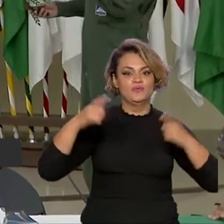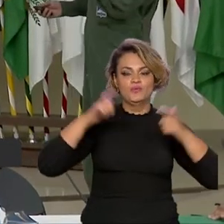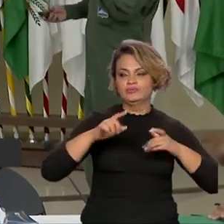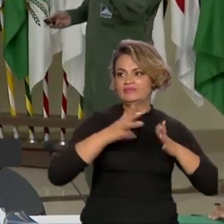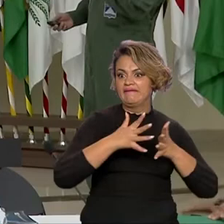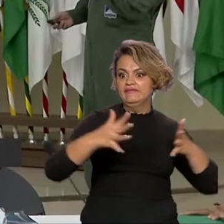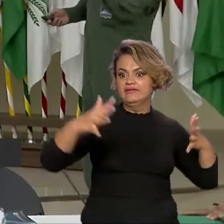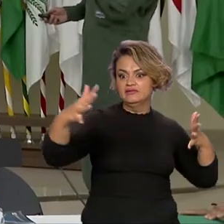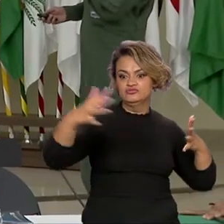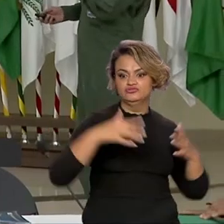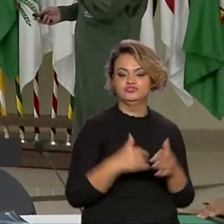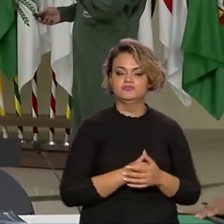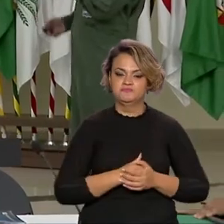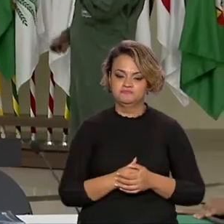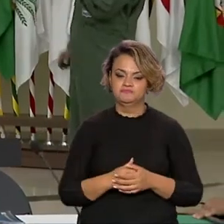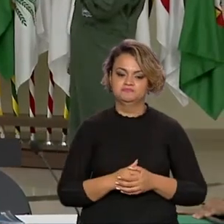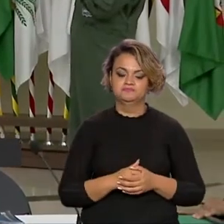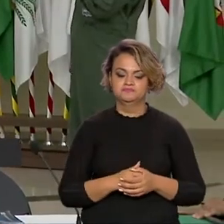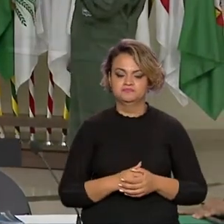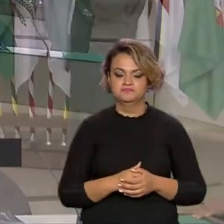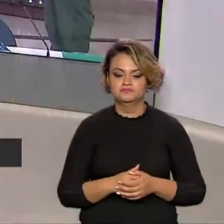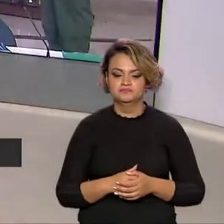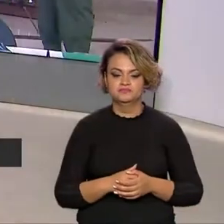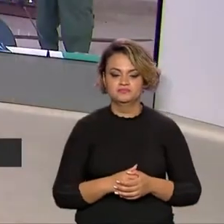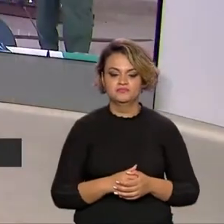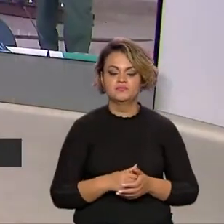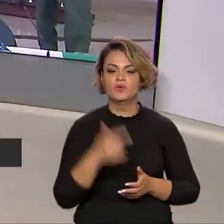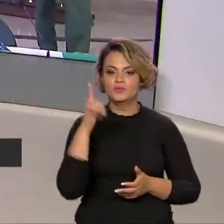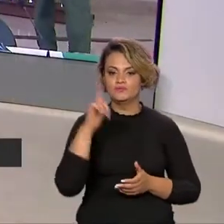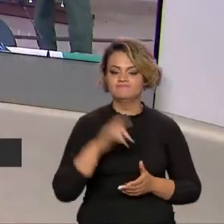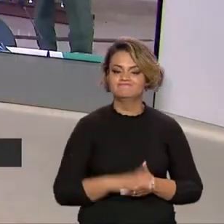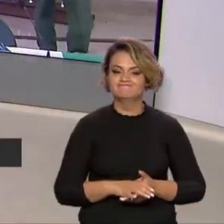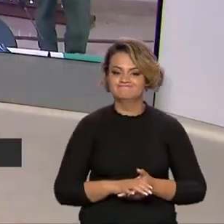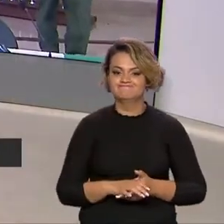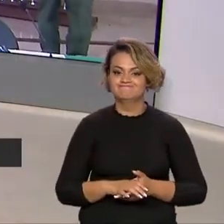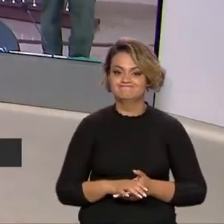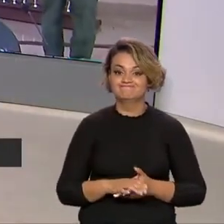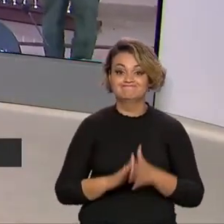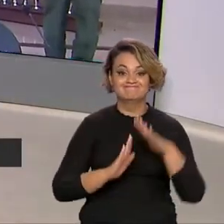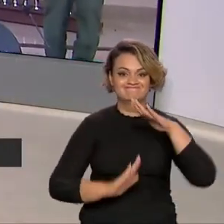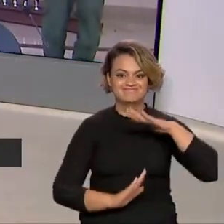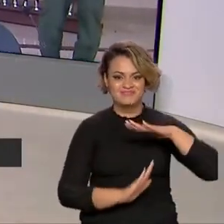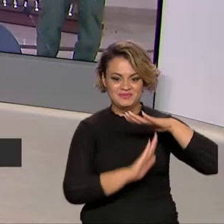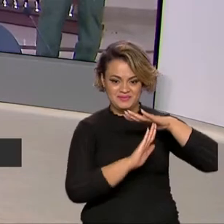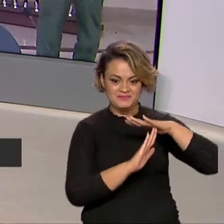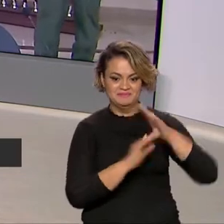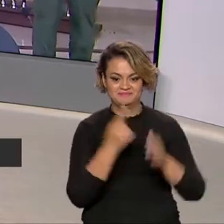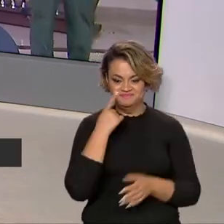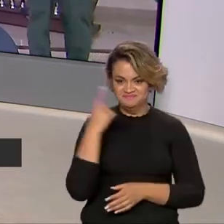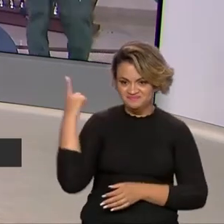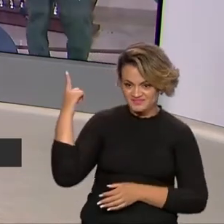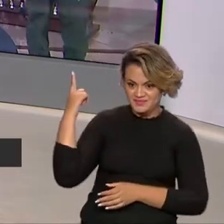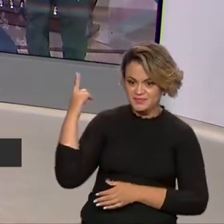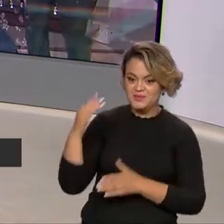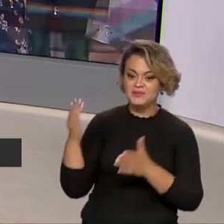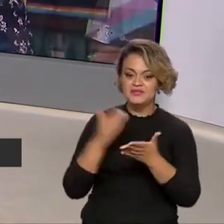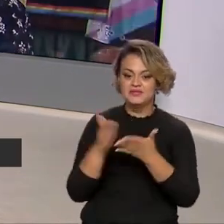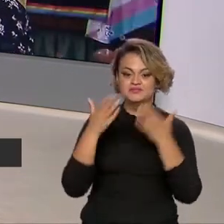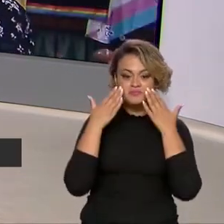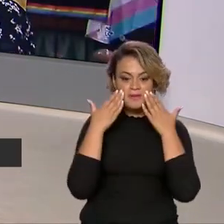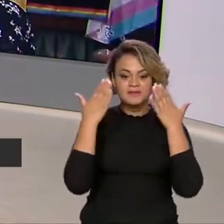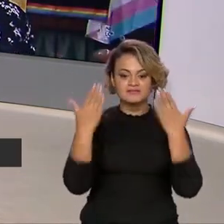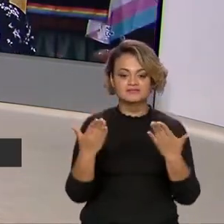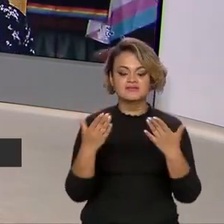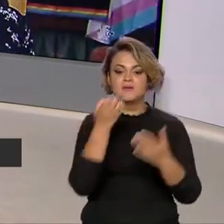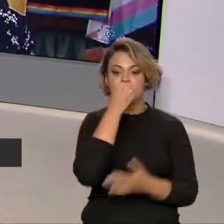aqui nessa área de operações. Um segundo desafio é o planejamento. Tá aí, nós acompanhamos o início de uma